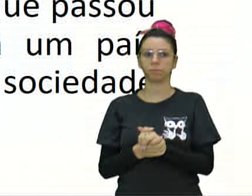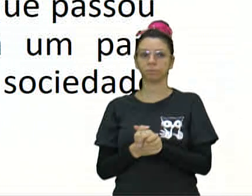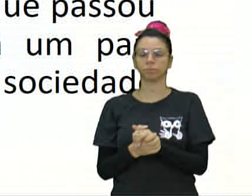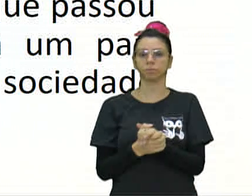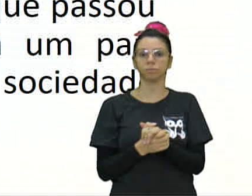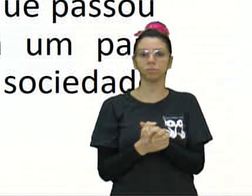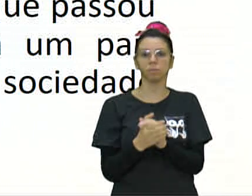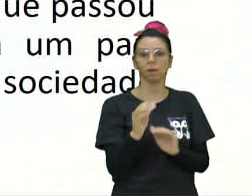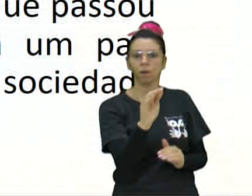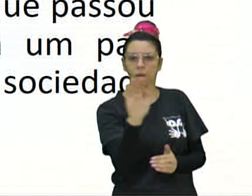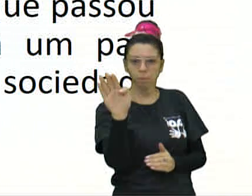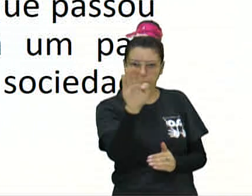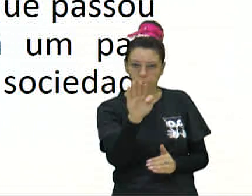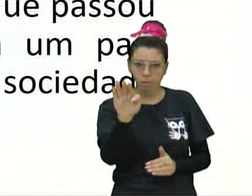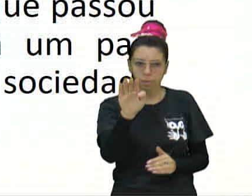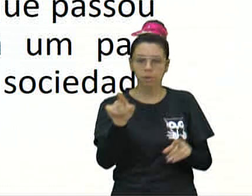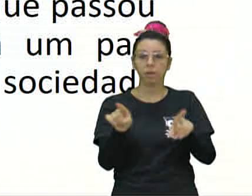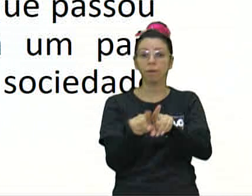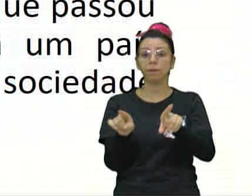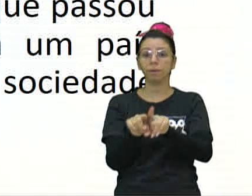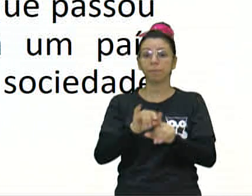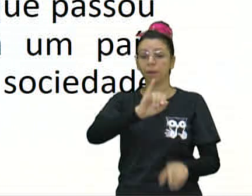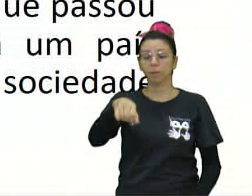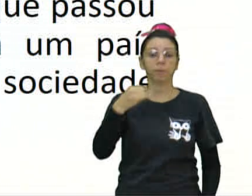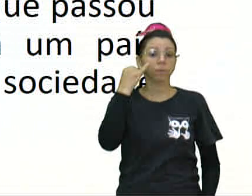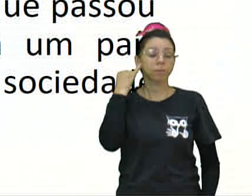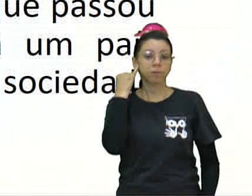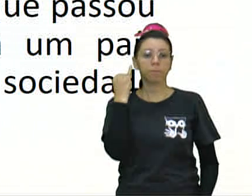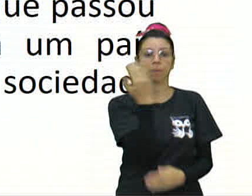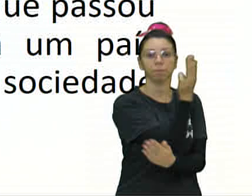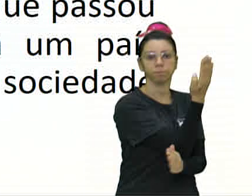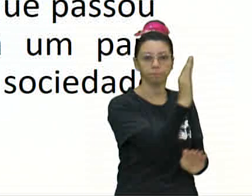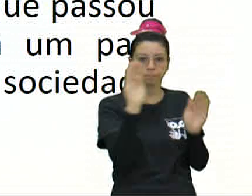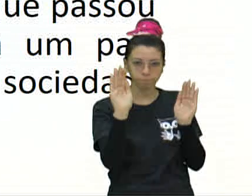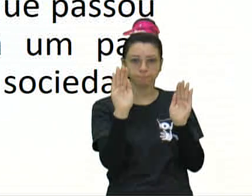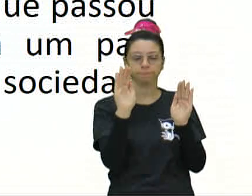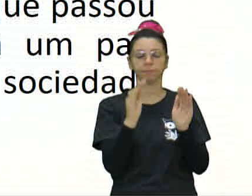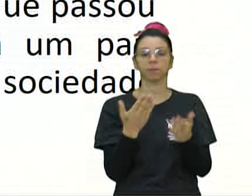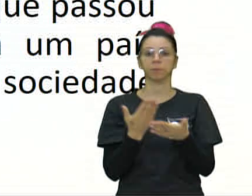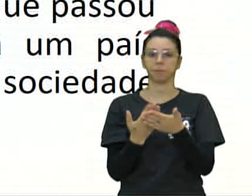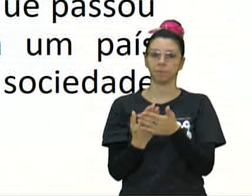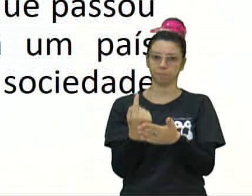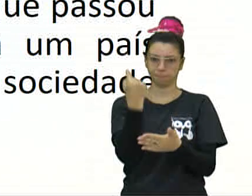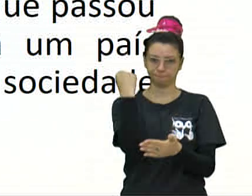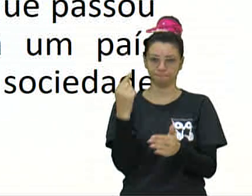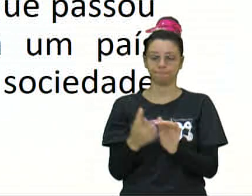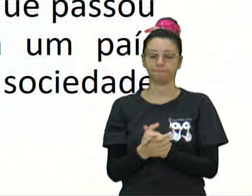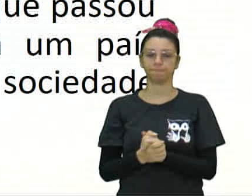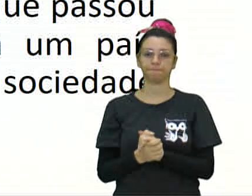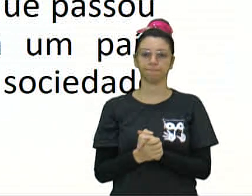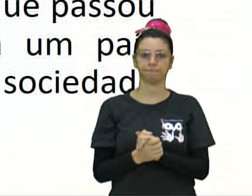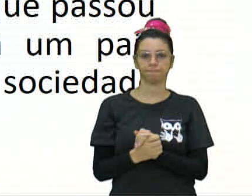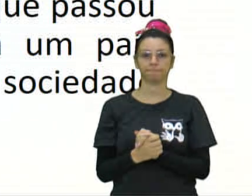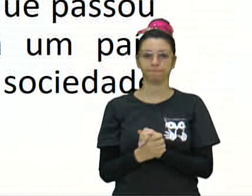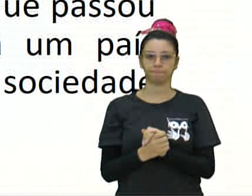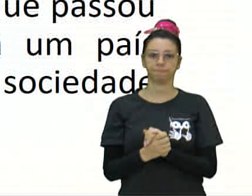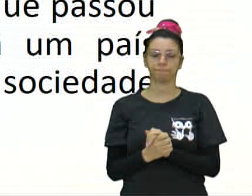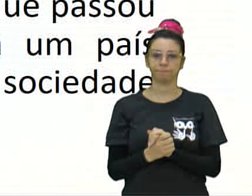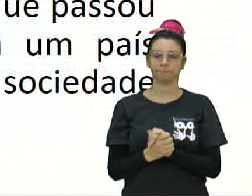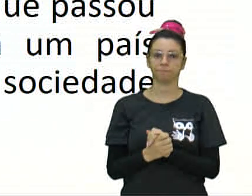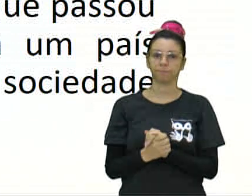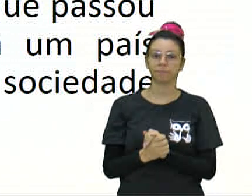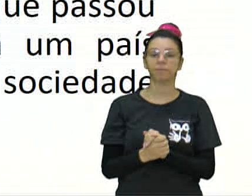o Kung Fu, e também do Japão, que é o Karatê, que nós estudamos na aula passada, né? Ele é considerado um